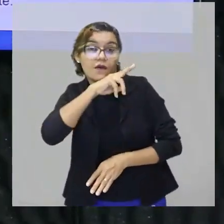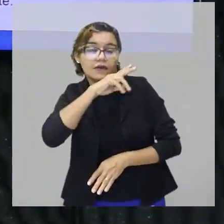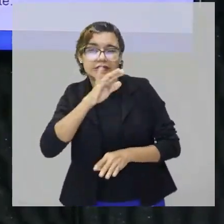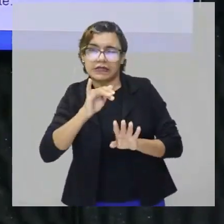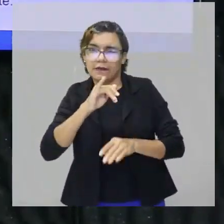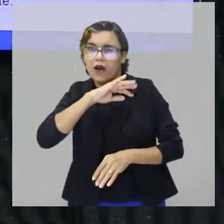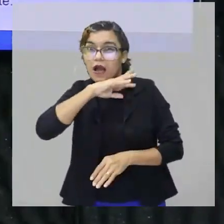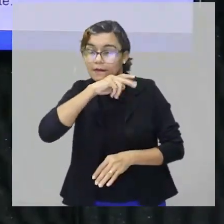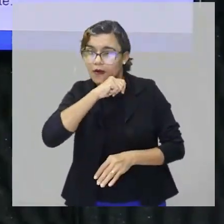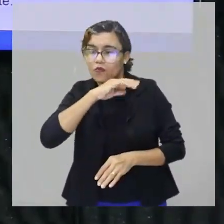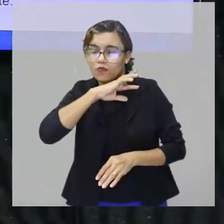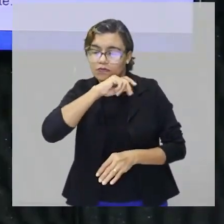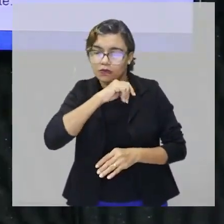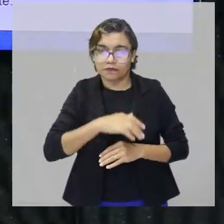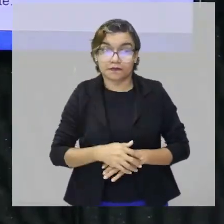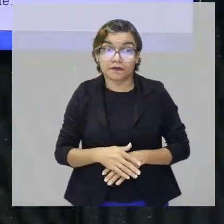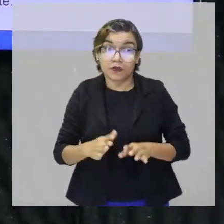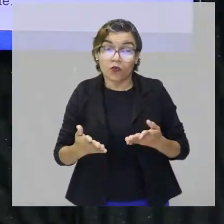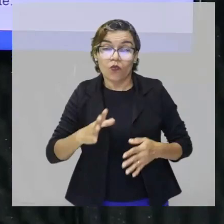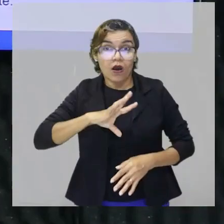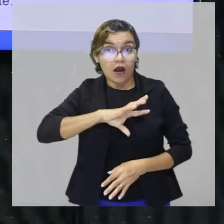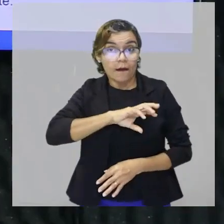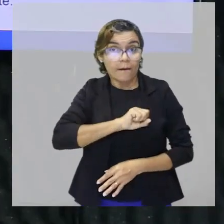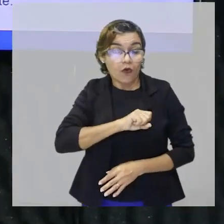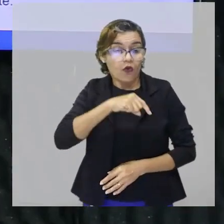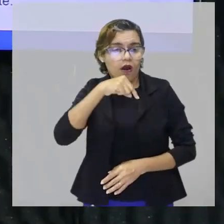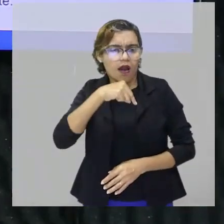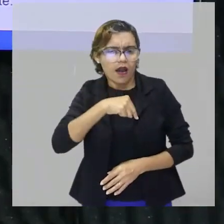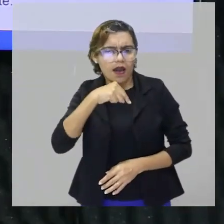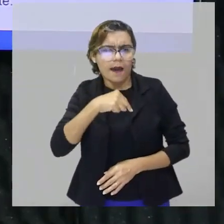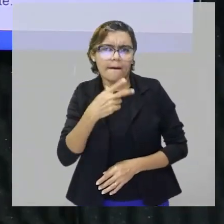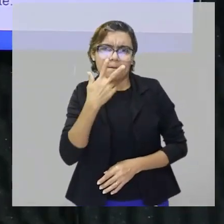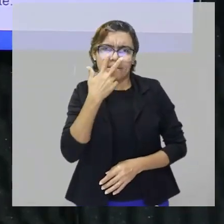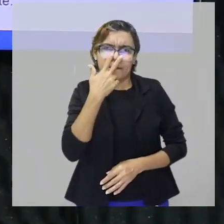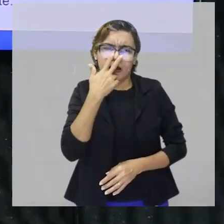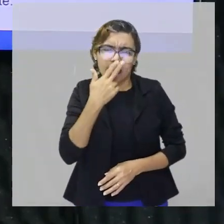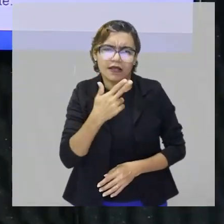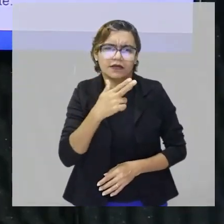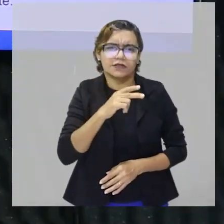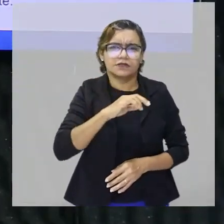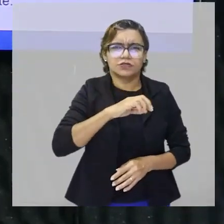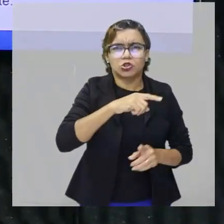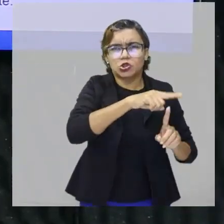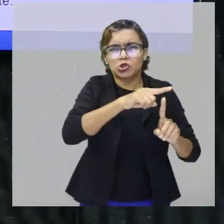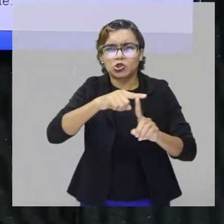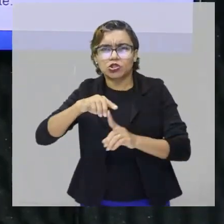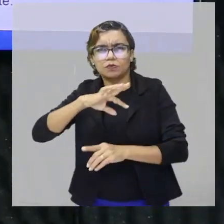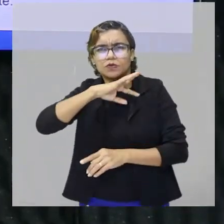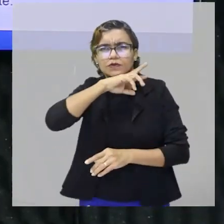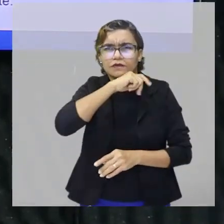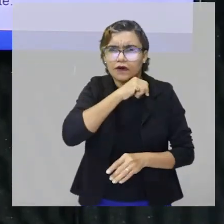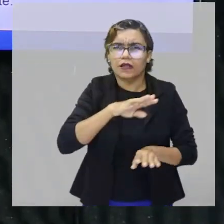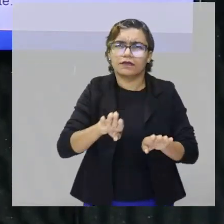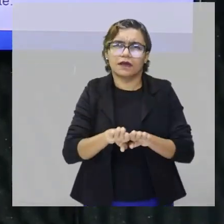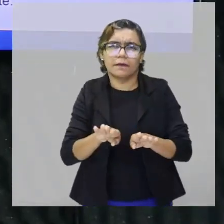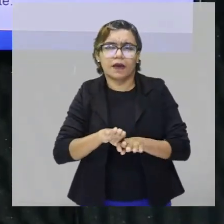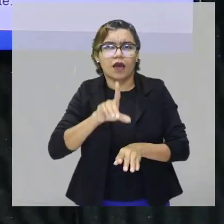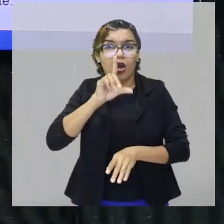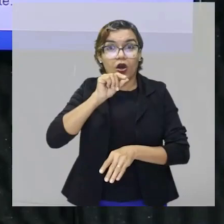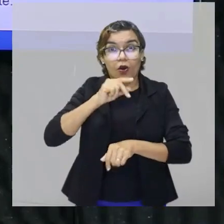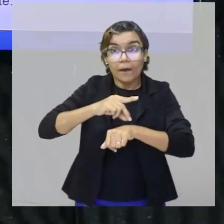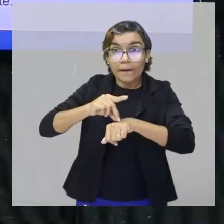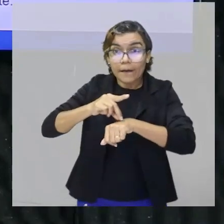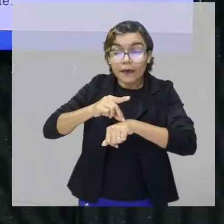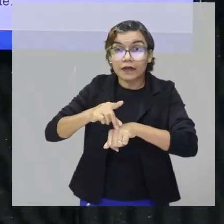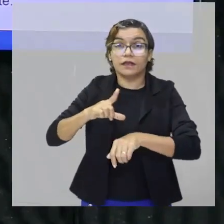O amor, tido como o mais elevado dos sentimentos, é parecido em várias espécies, como os corvos, que também criam laços